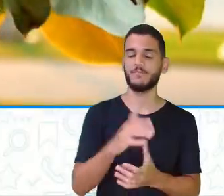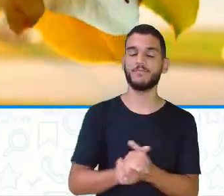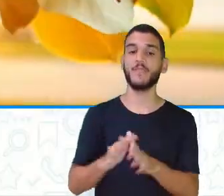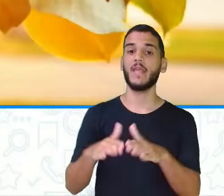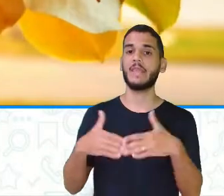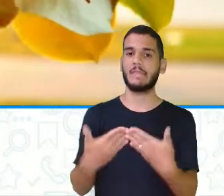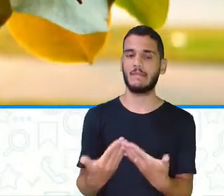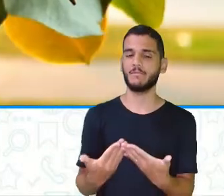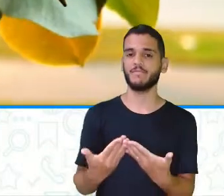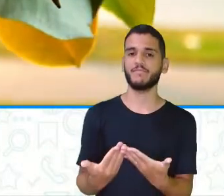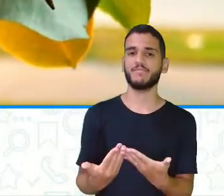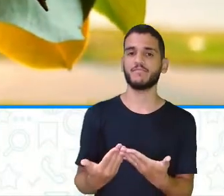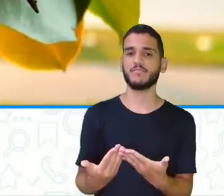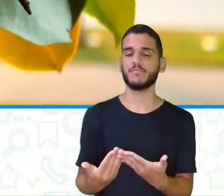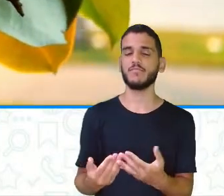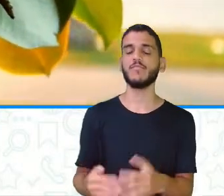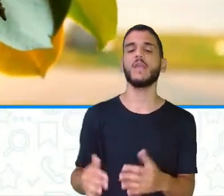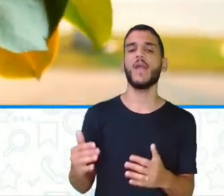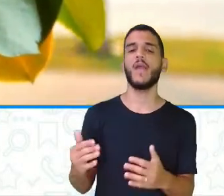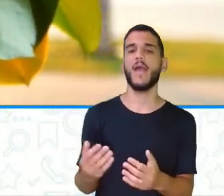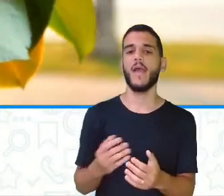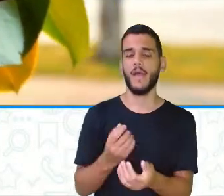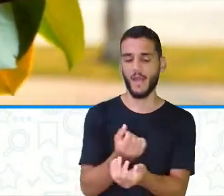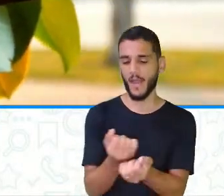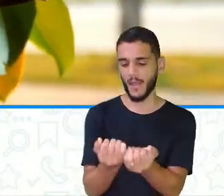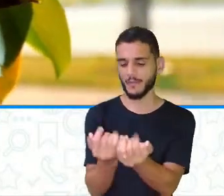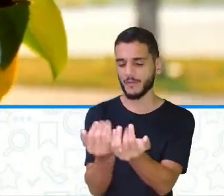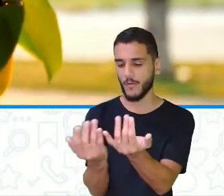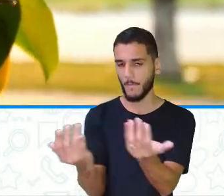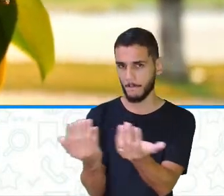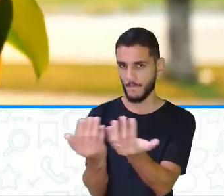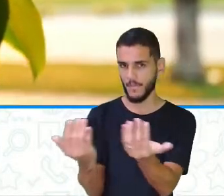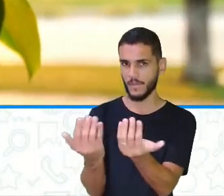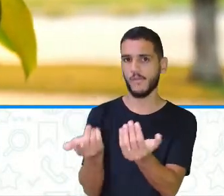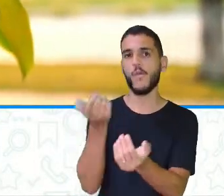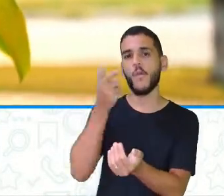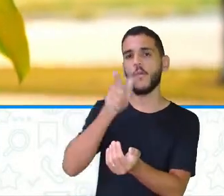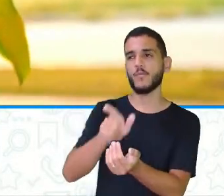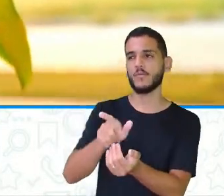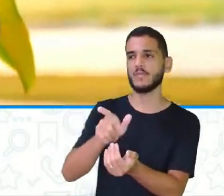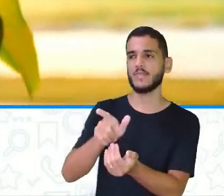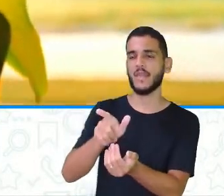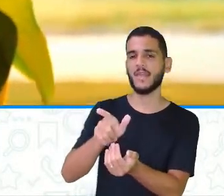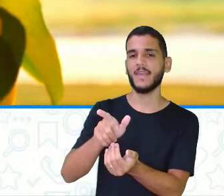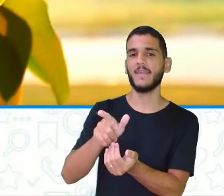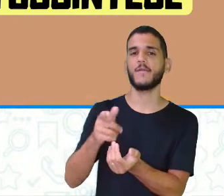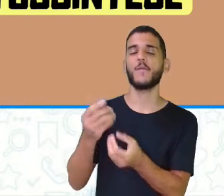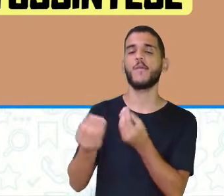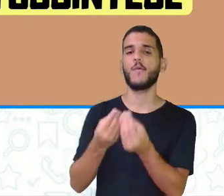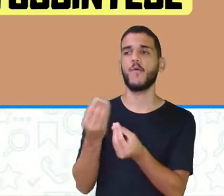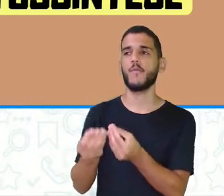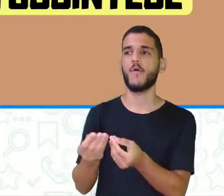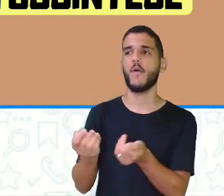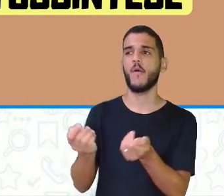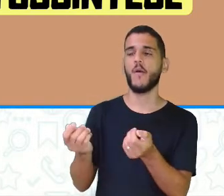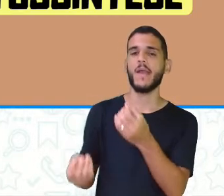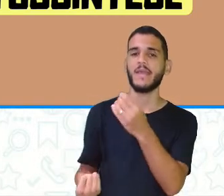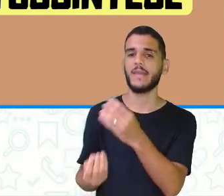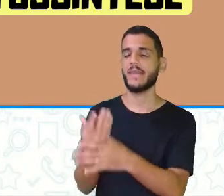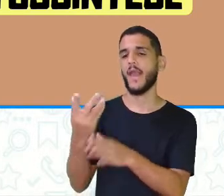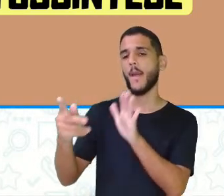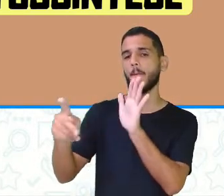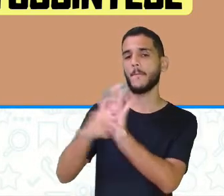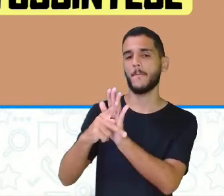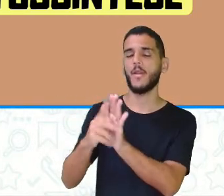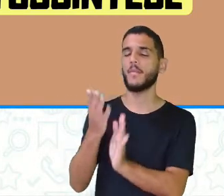elas conseguem produzir o seu próprio alimento. Elas já têm essa capacidade dessa alimentação, que é através do